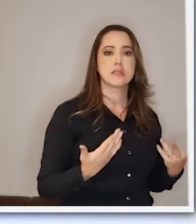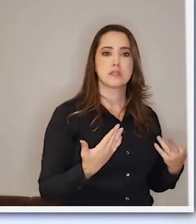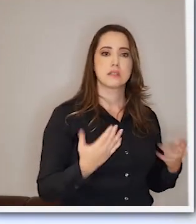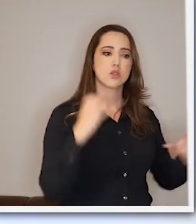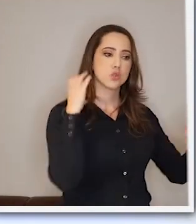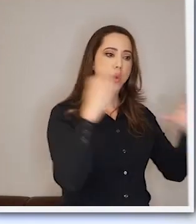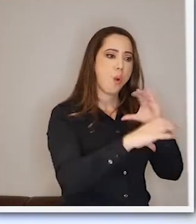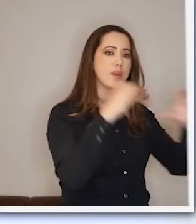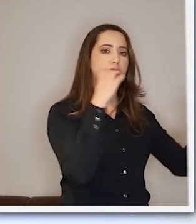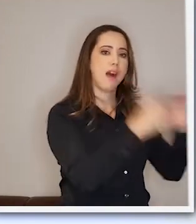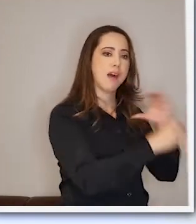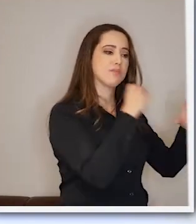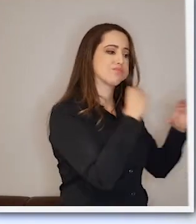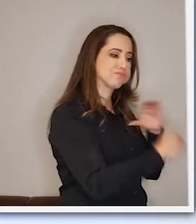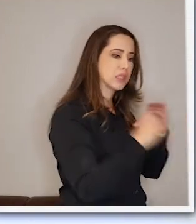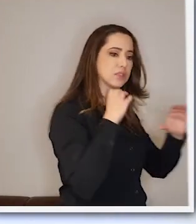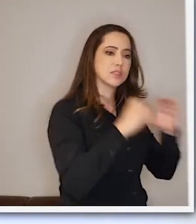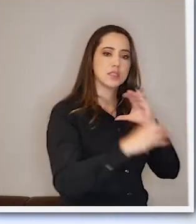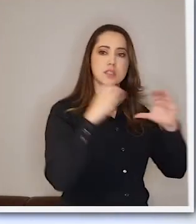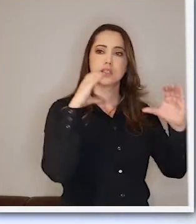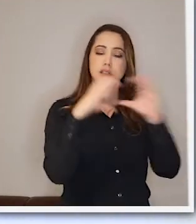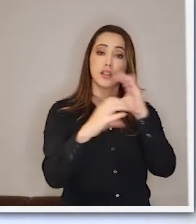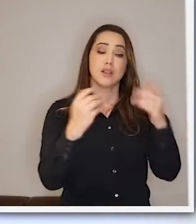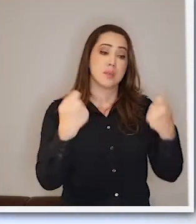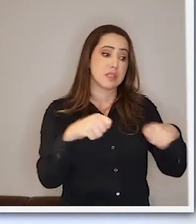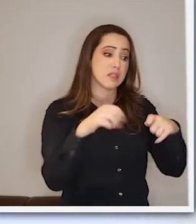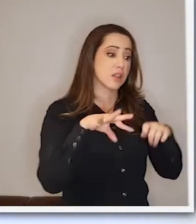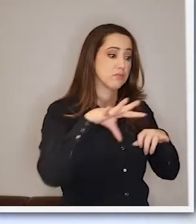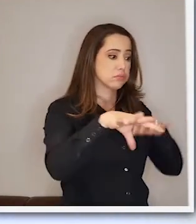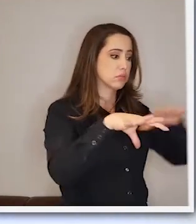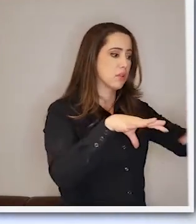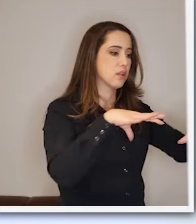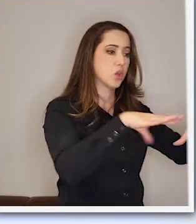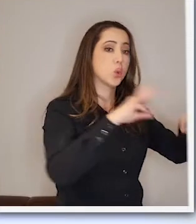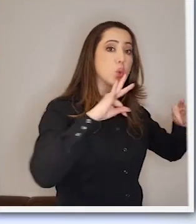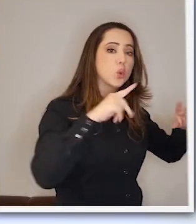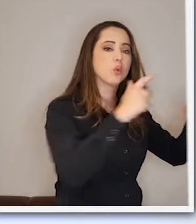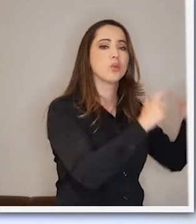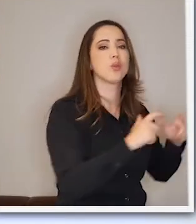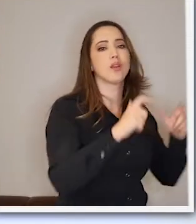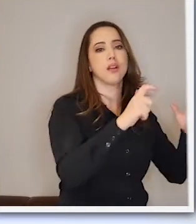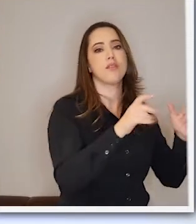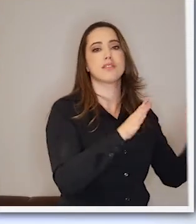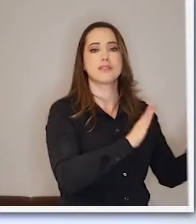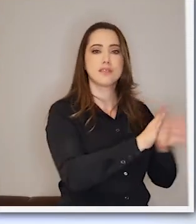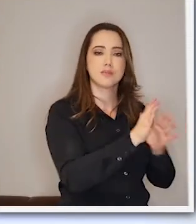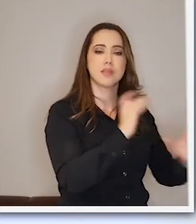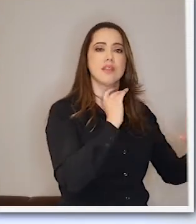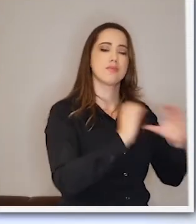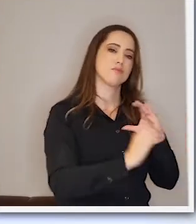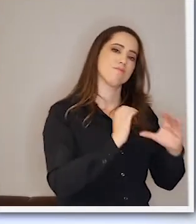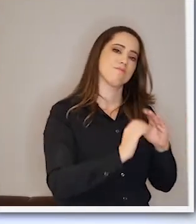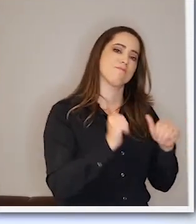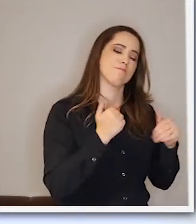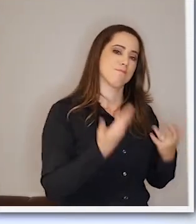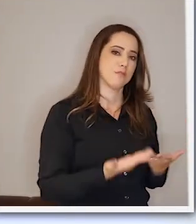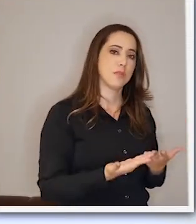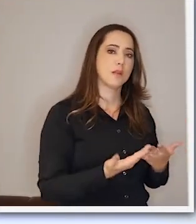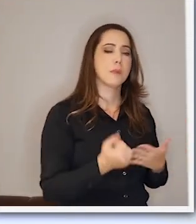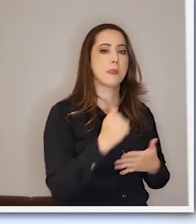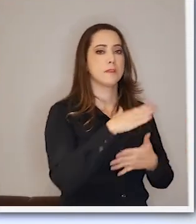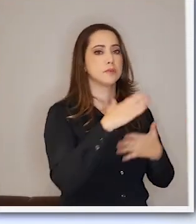é um consumidor. Ele precisa de opções. Só que para chegar até você, até o seu produto, ele precisa também de